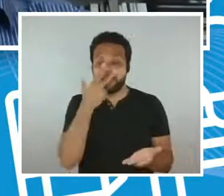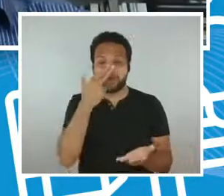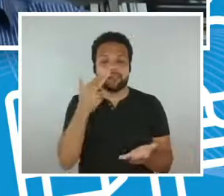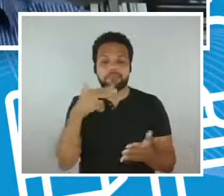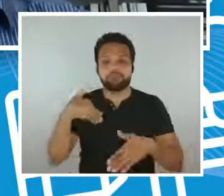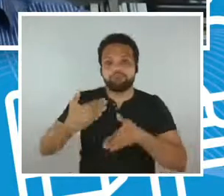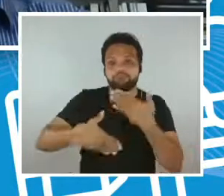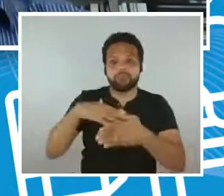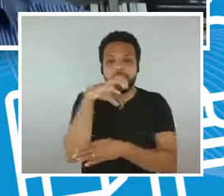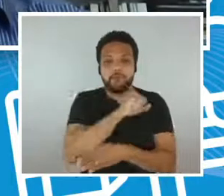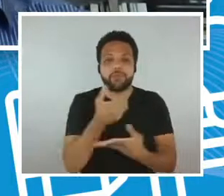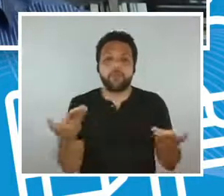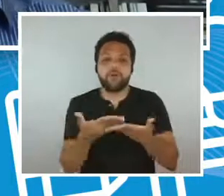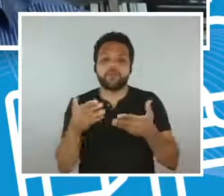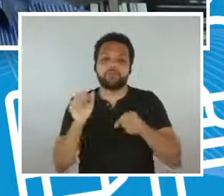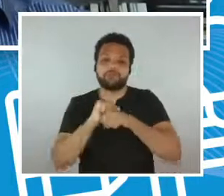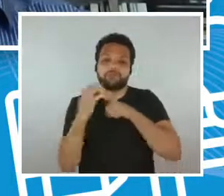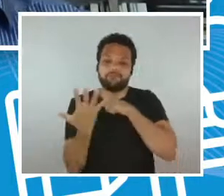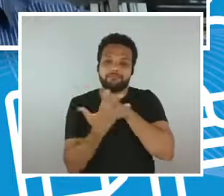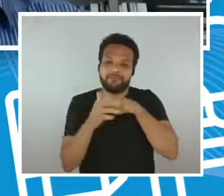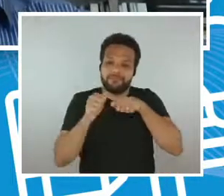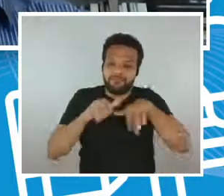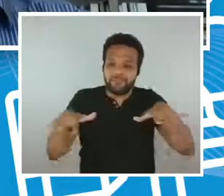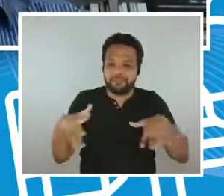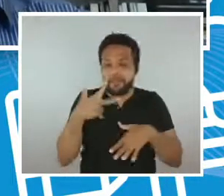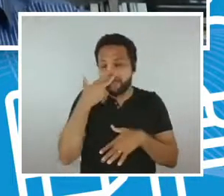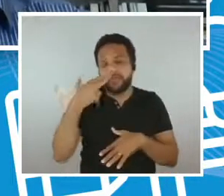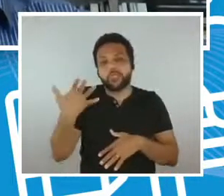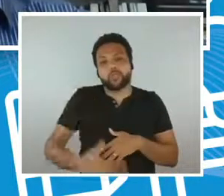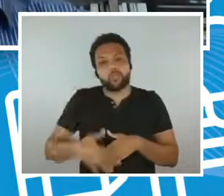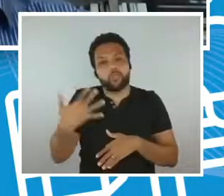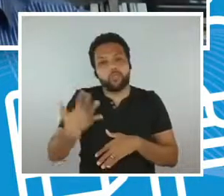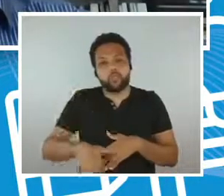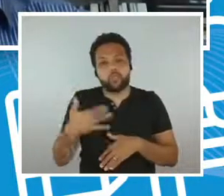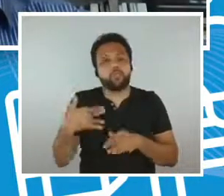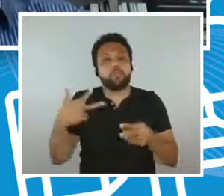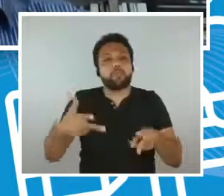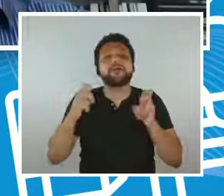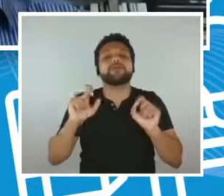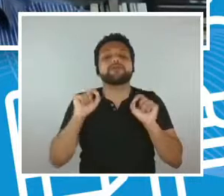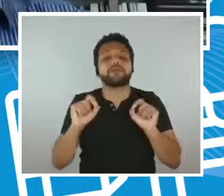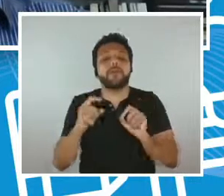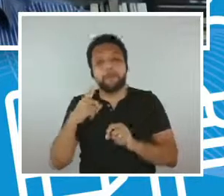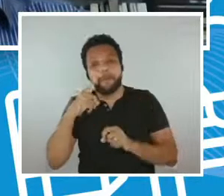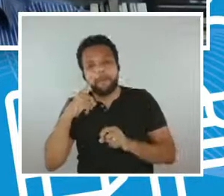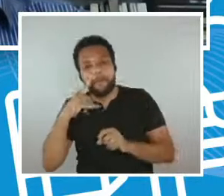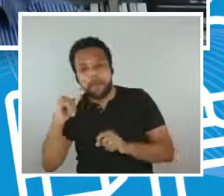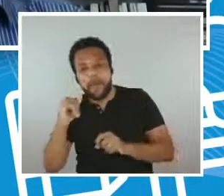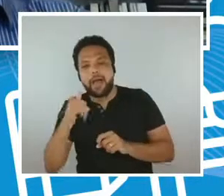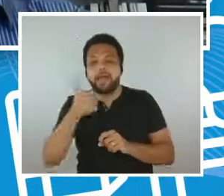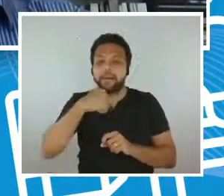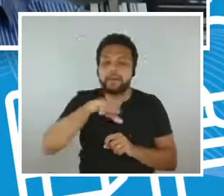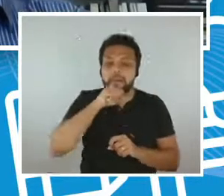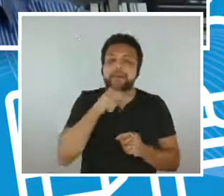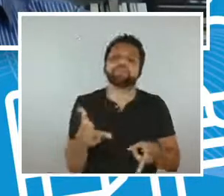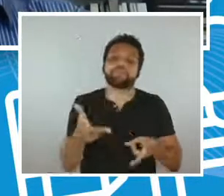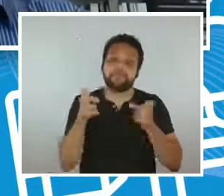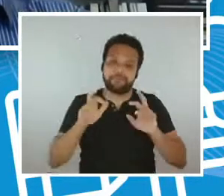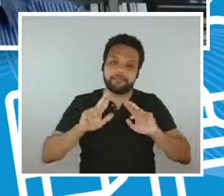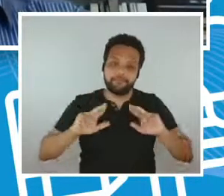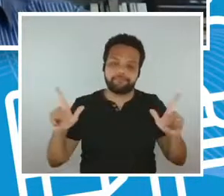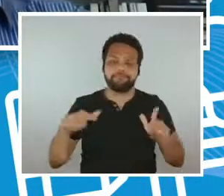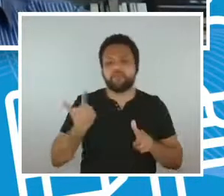da pandemia também permitiu que muitos pais vissem essa diferença, né? A gente tem